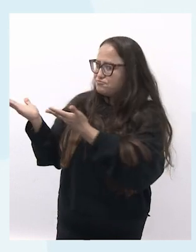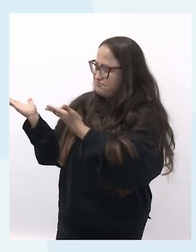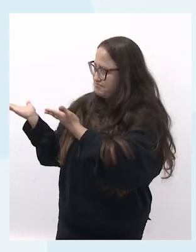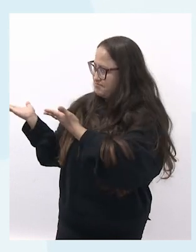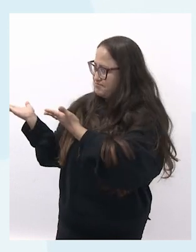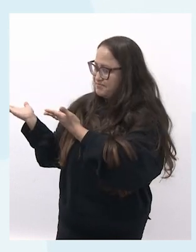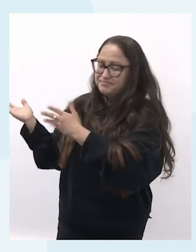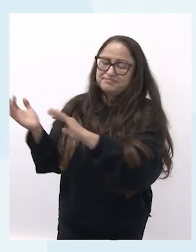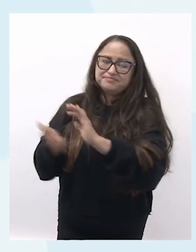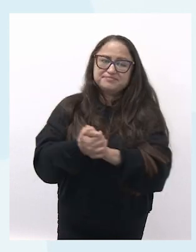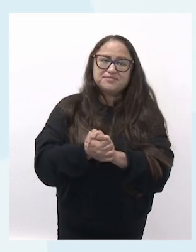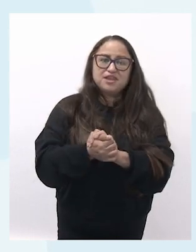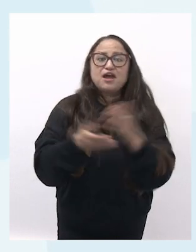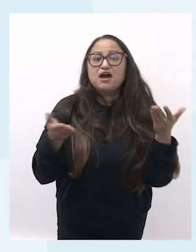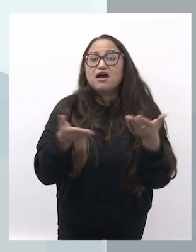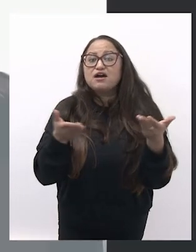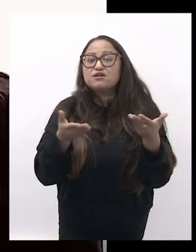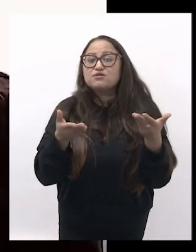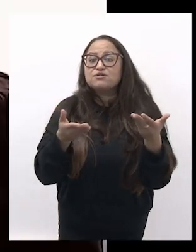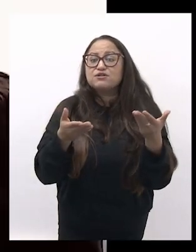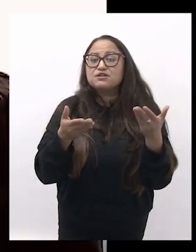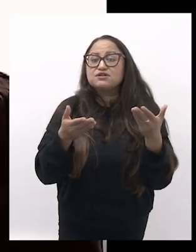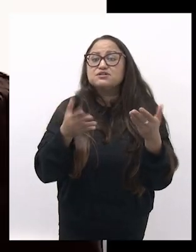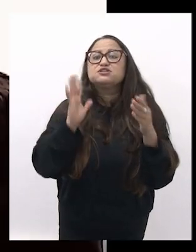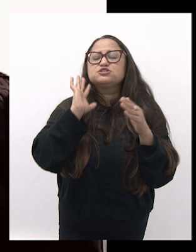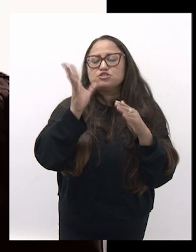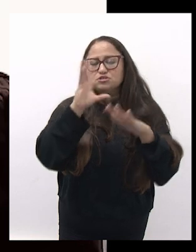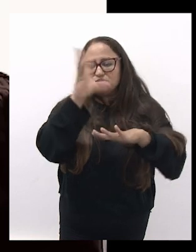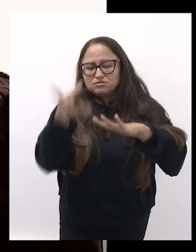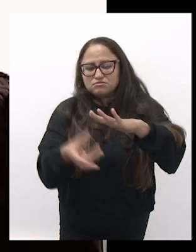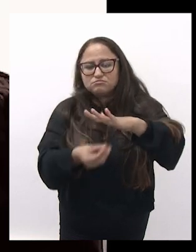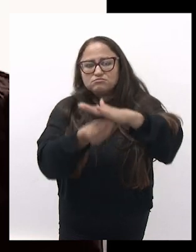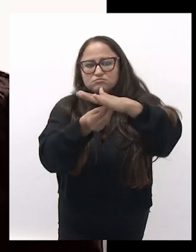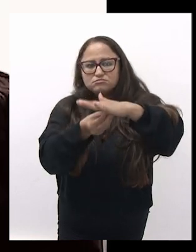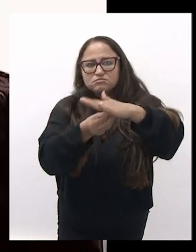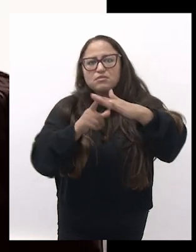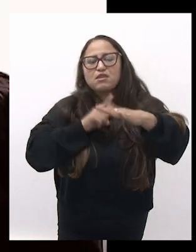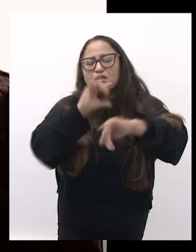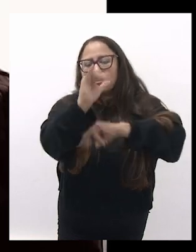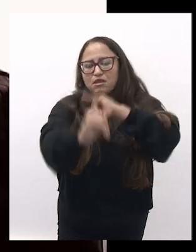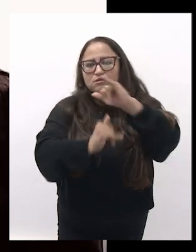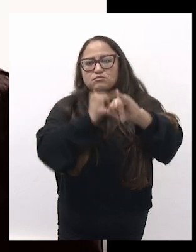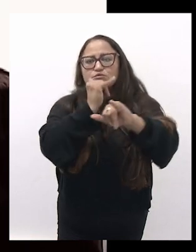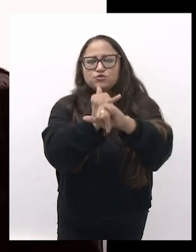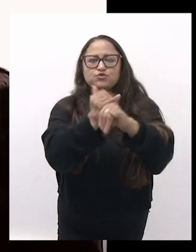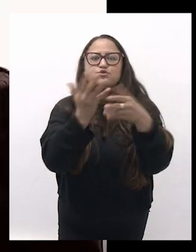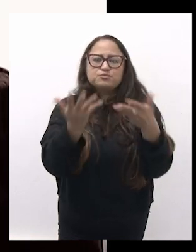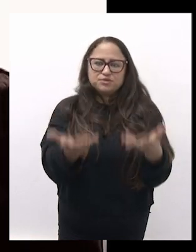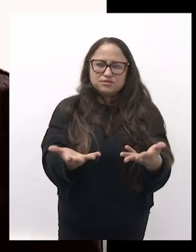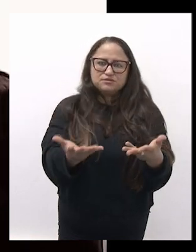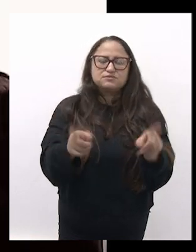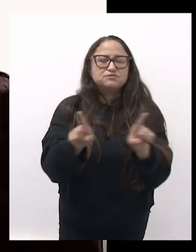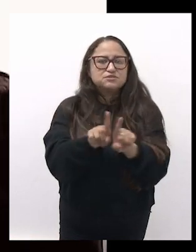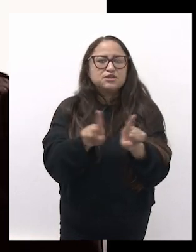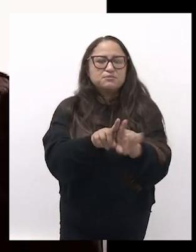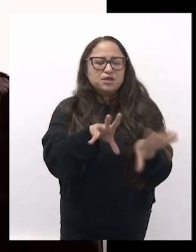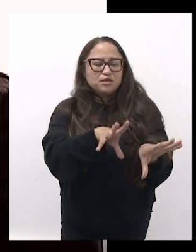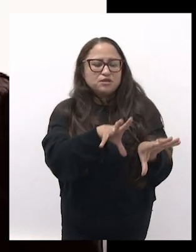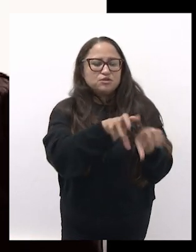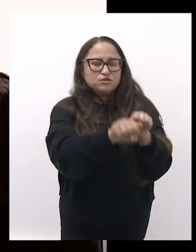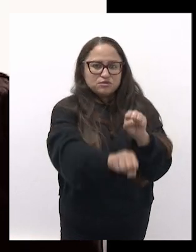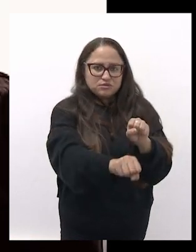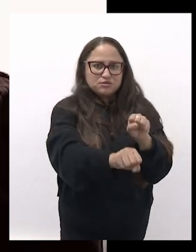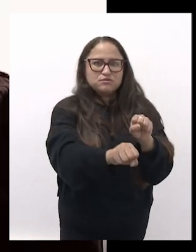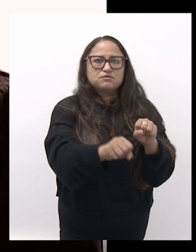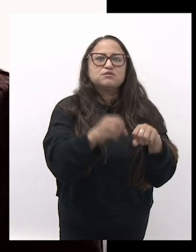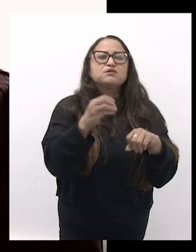cre@educacao.sp.gov.br. Informo que esta gravação ela ficará disponível no YouTube e também no canal de desenvolvimento profissional do